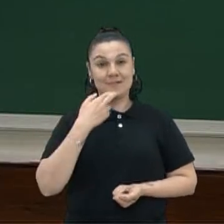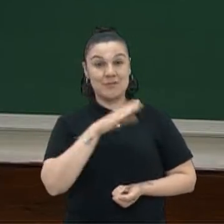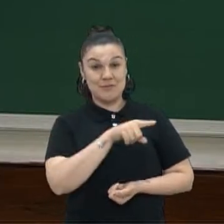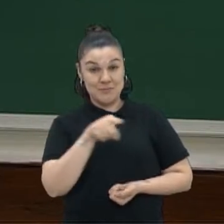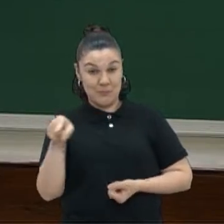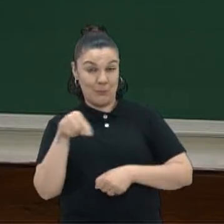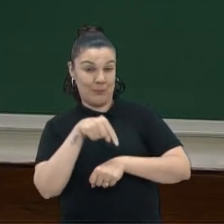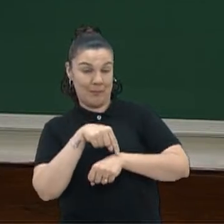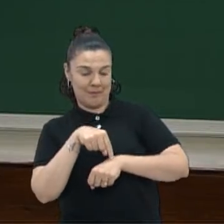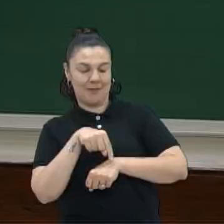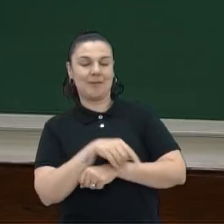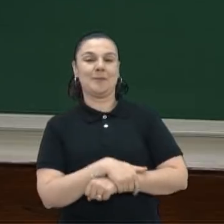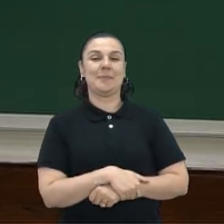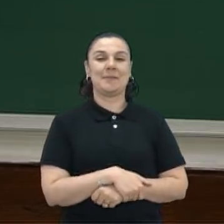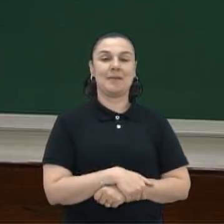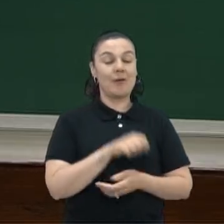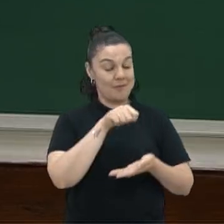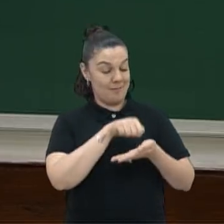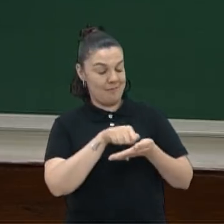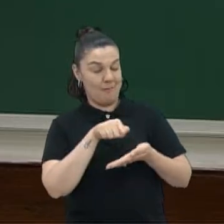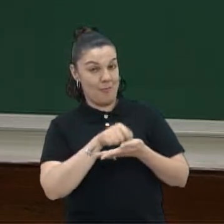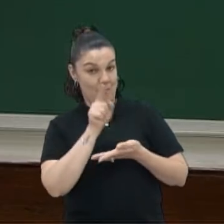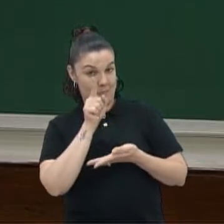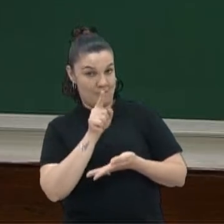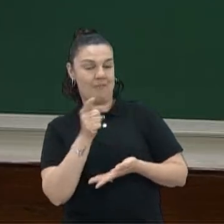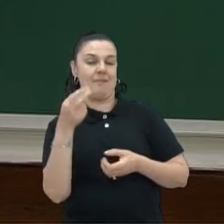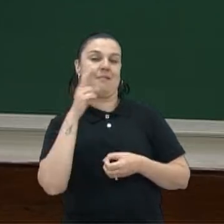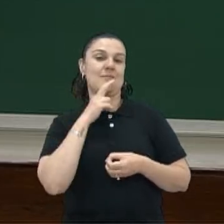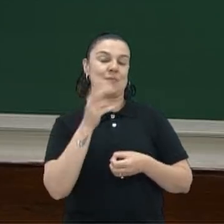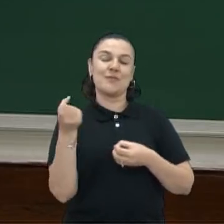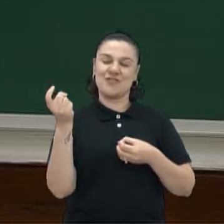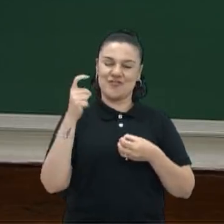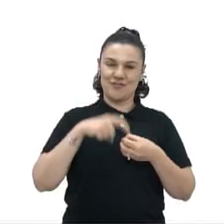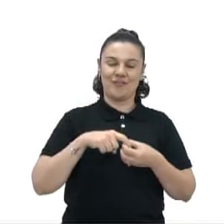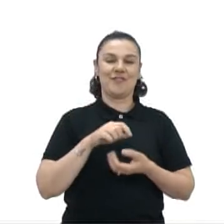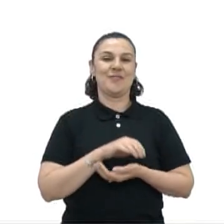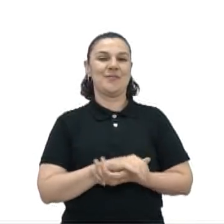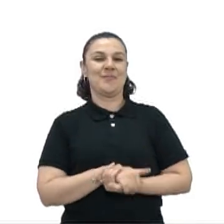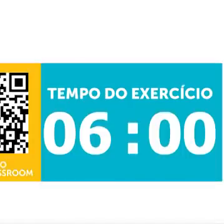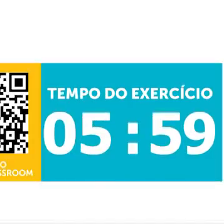ficar um tempinho para vocês anotarem a questão e responder.